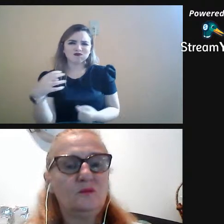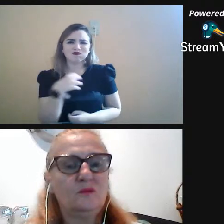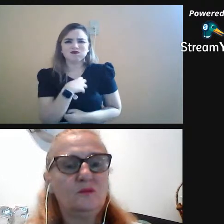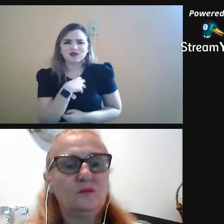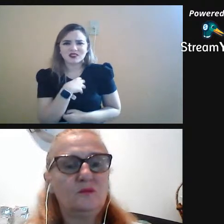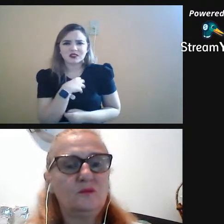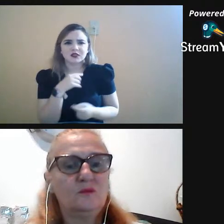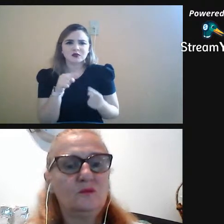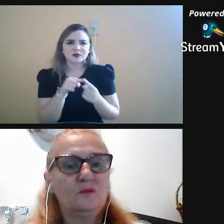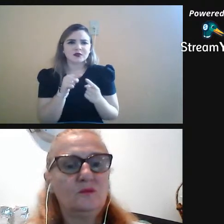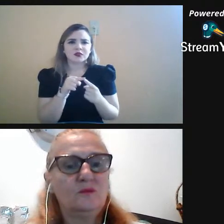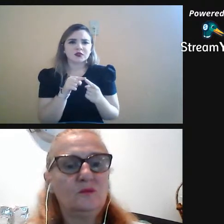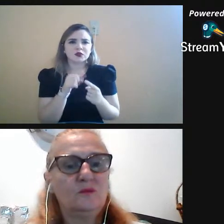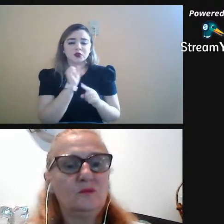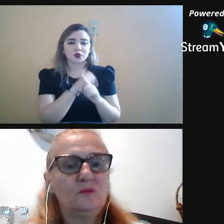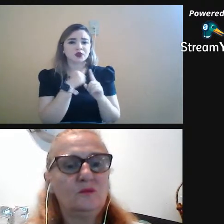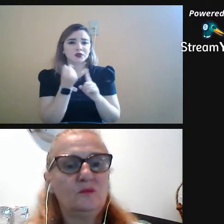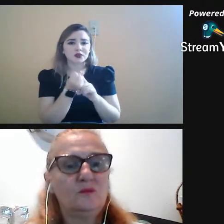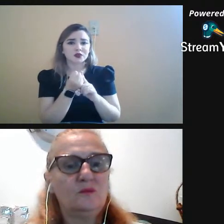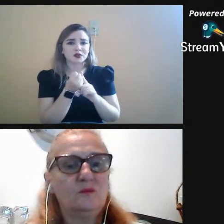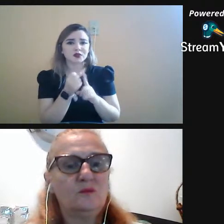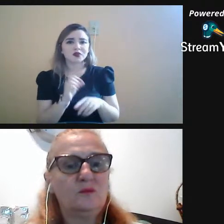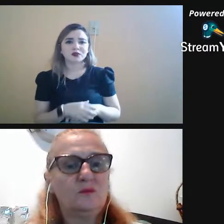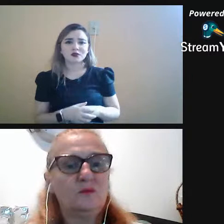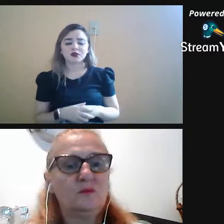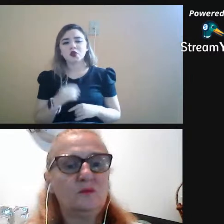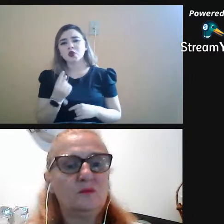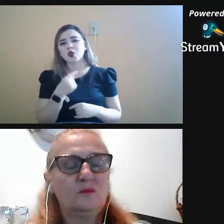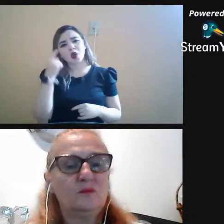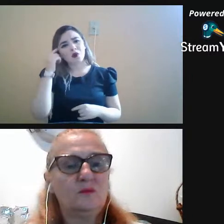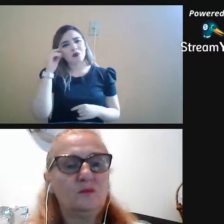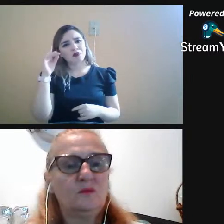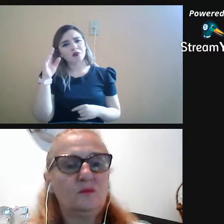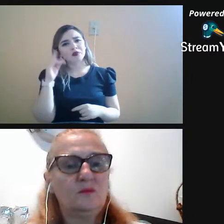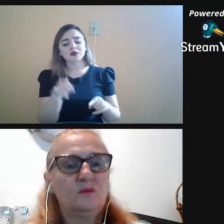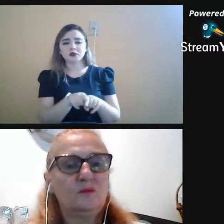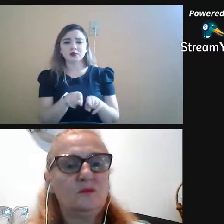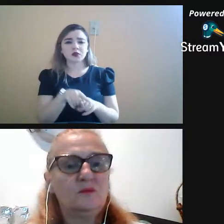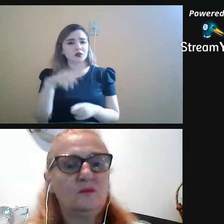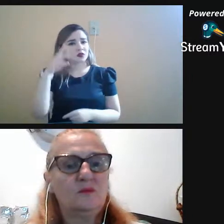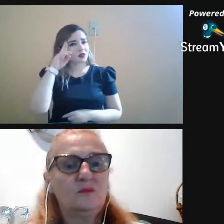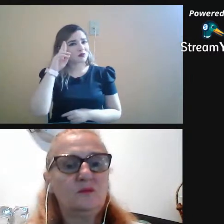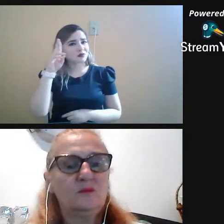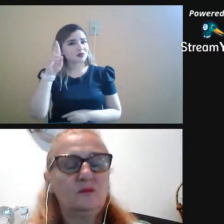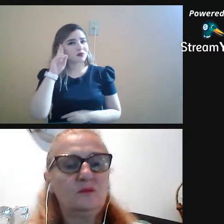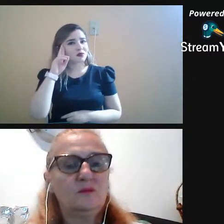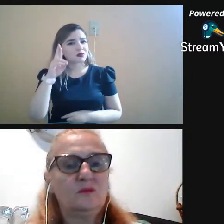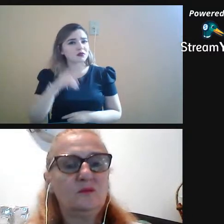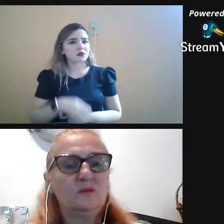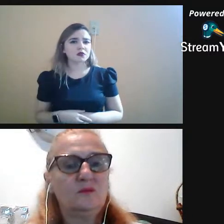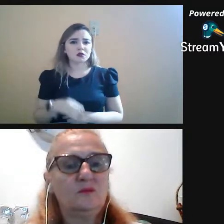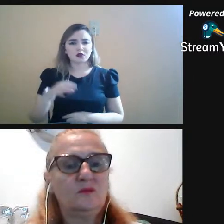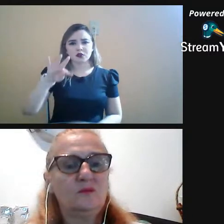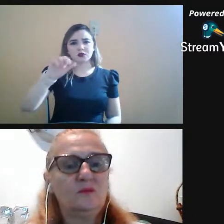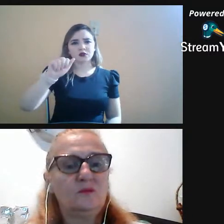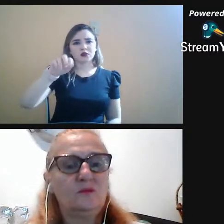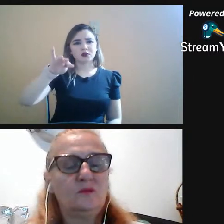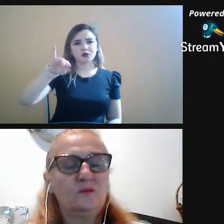inclusive o impacto social. E a gente pensa um pouco nas responsabilidades. A Tatiana estava falando aí, né, de